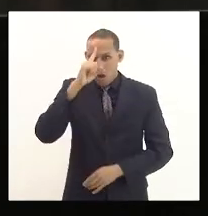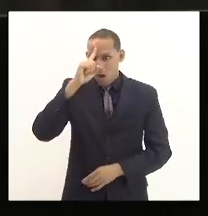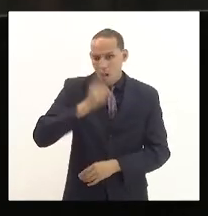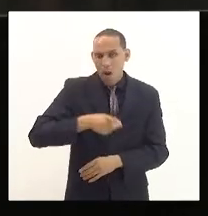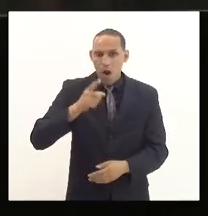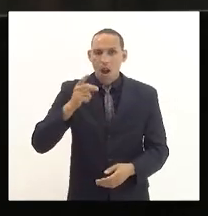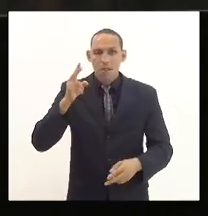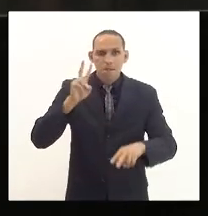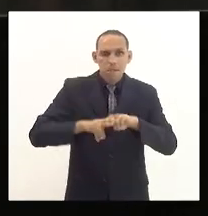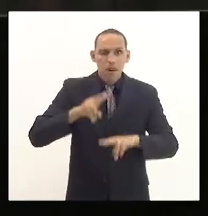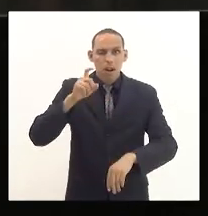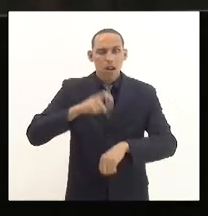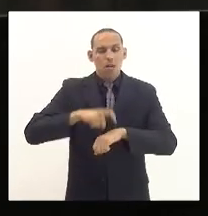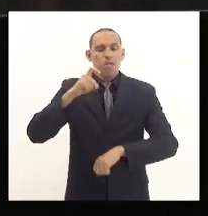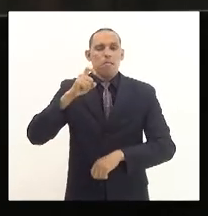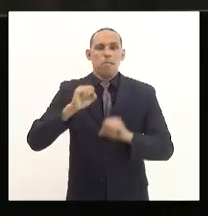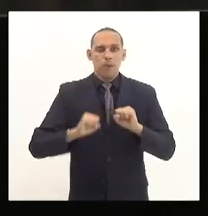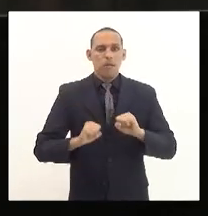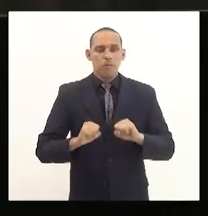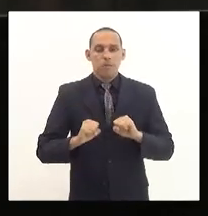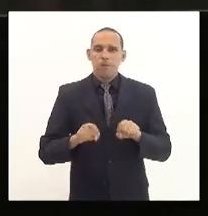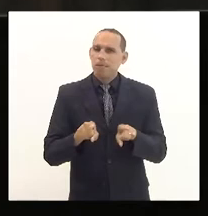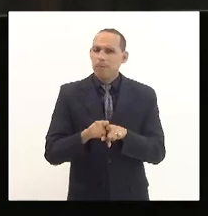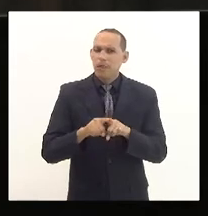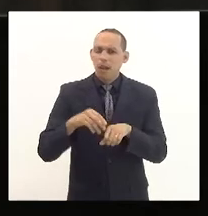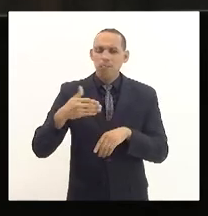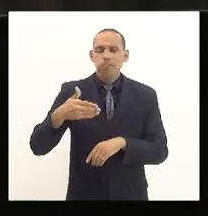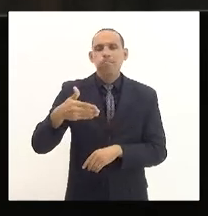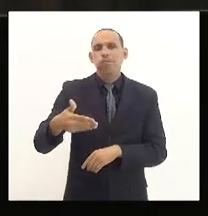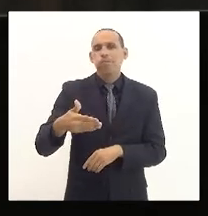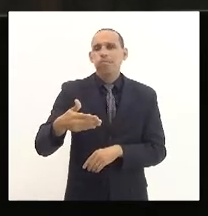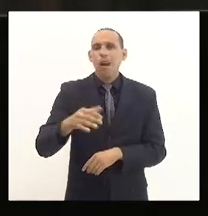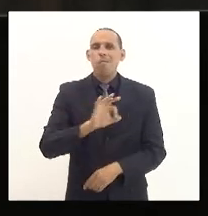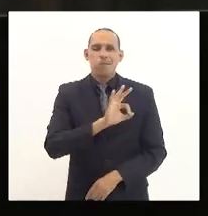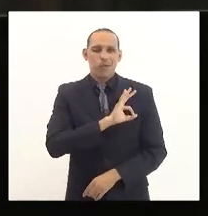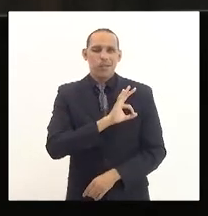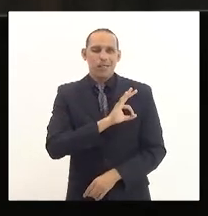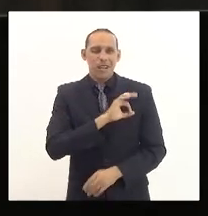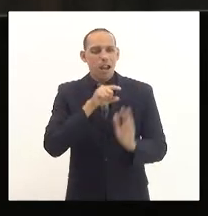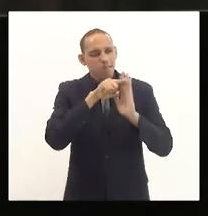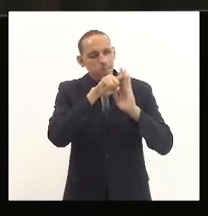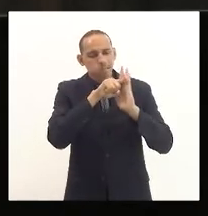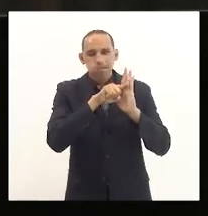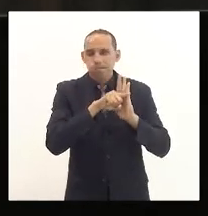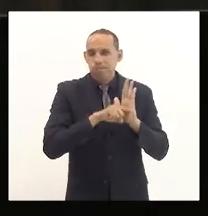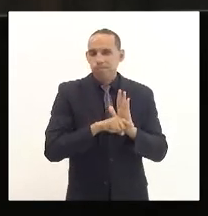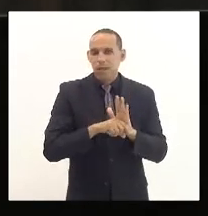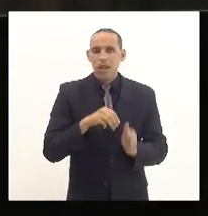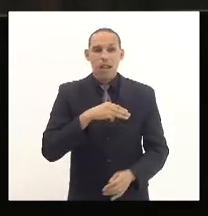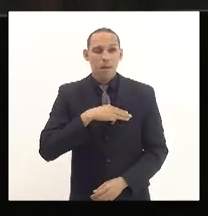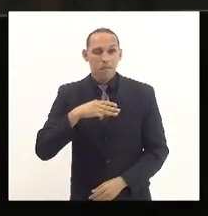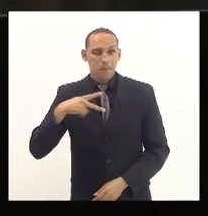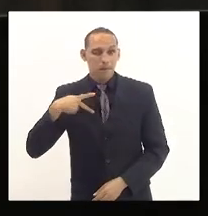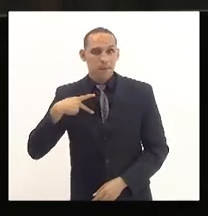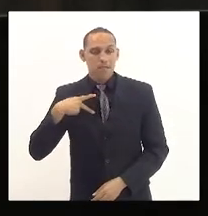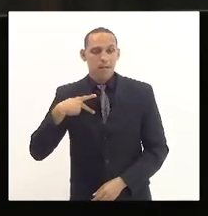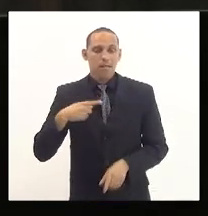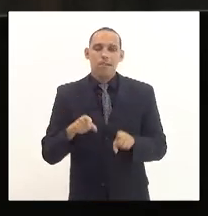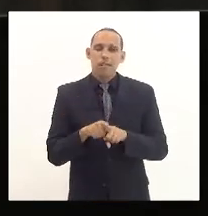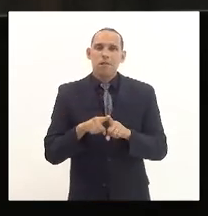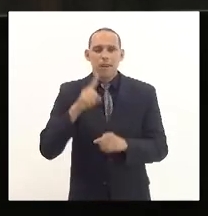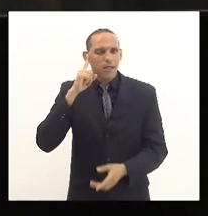ordem de prisão ao indivíduo e ali mais em frente à polícia a investigação e o Ministério Público vai